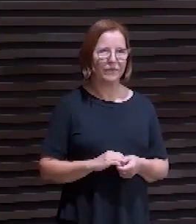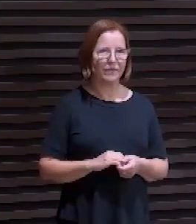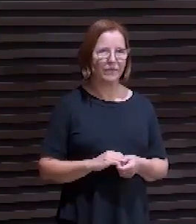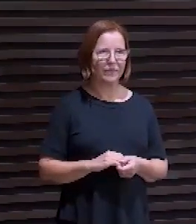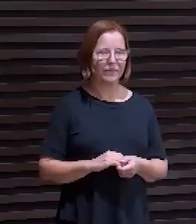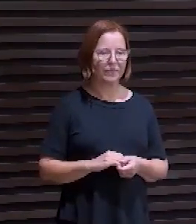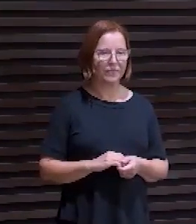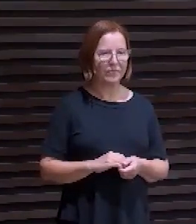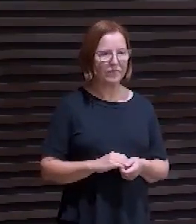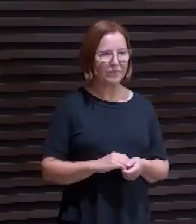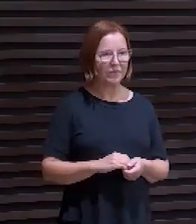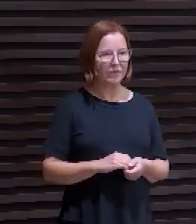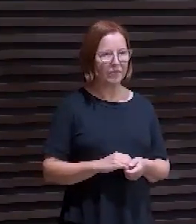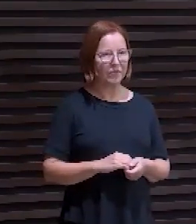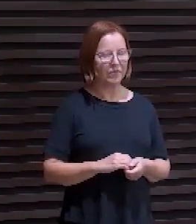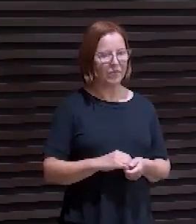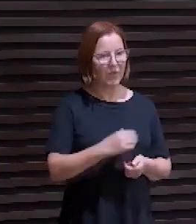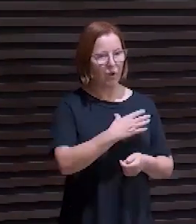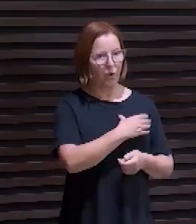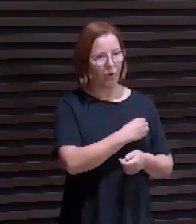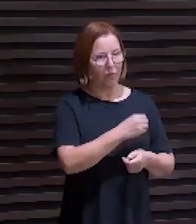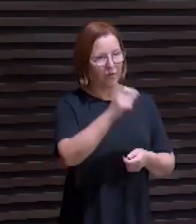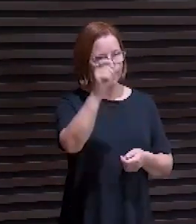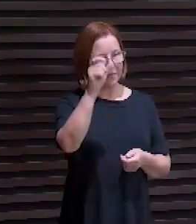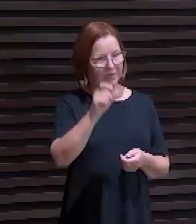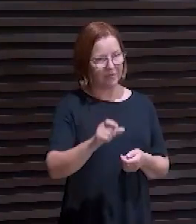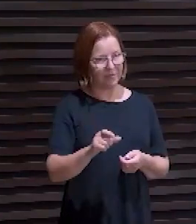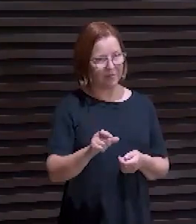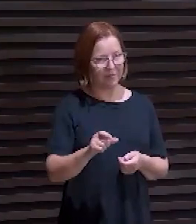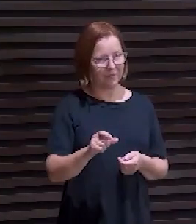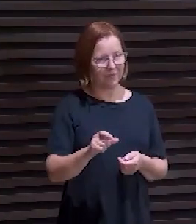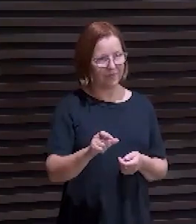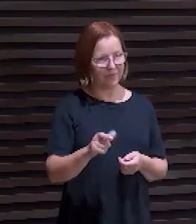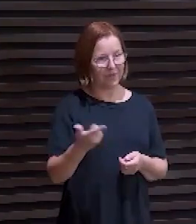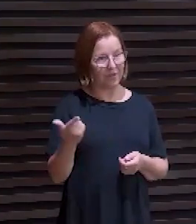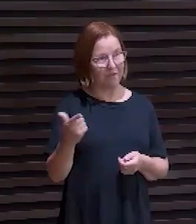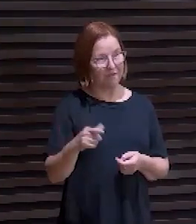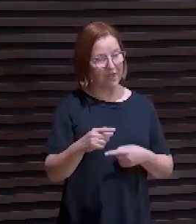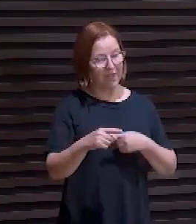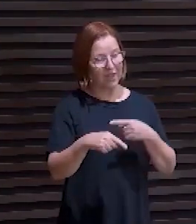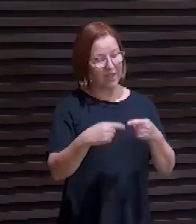O filho de alguém vem depois desse alguém.